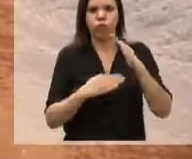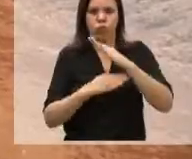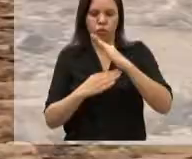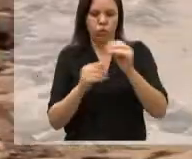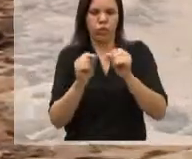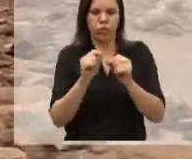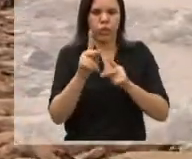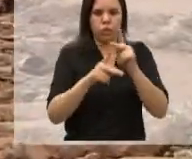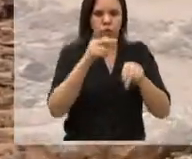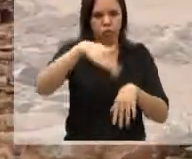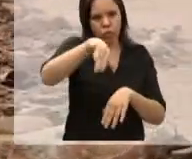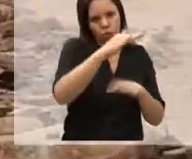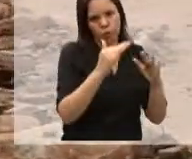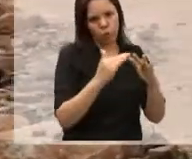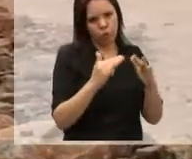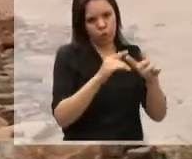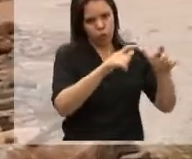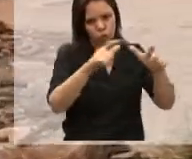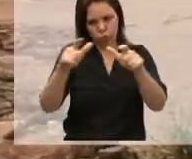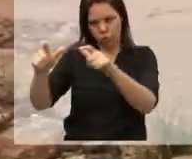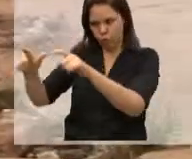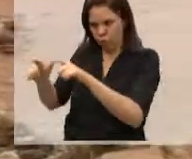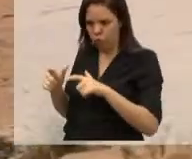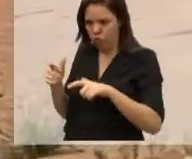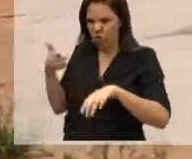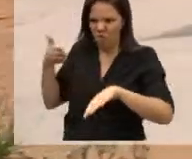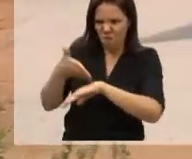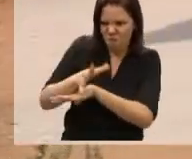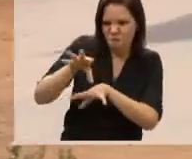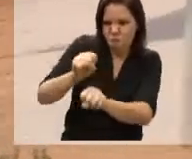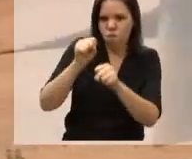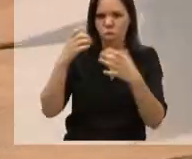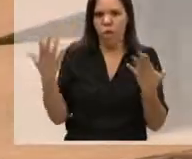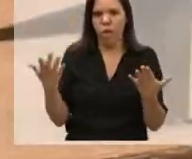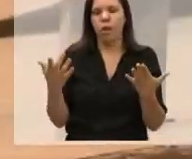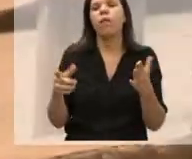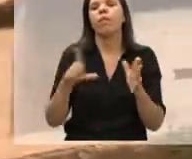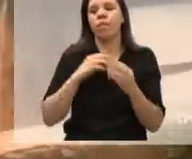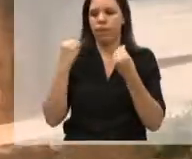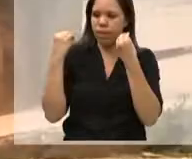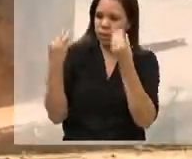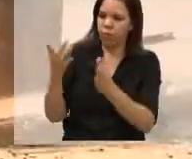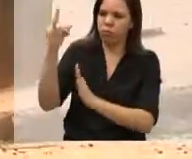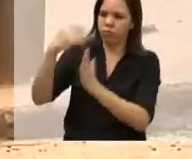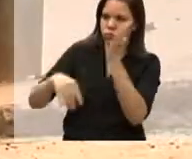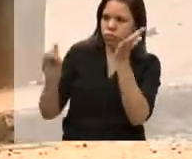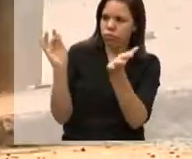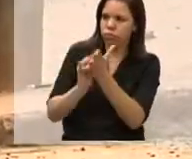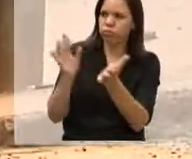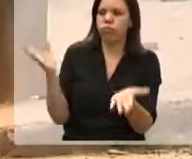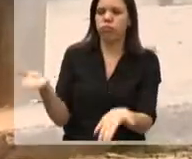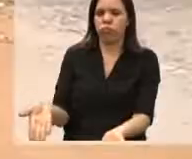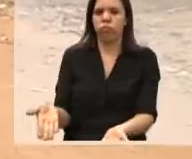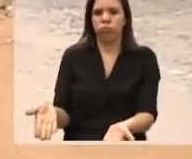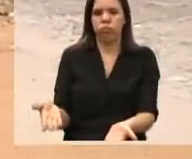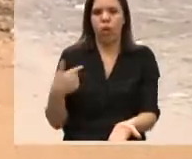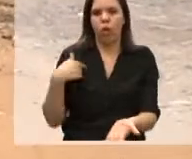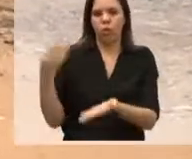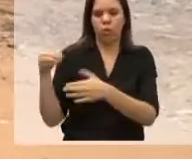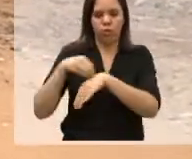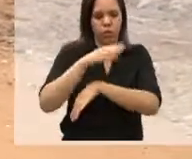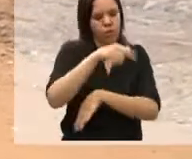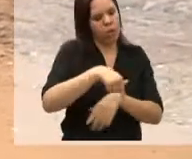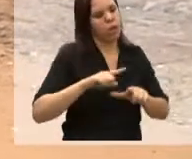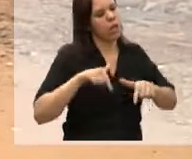aquelas pessoas que estão morando naqueles lugares invadidos, elas sejam legalizadas. Quando eu trouxe para cá essa iniciativa, as